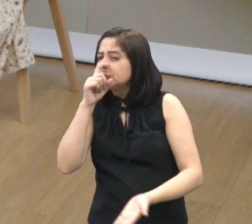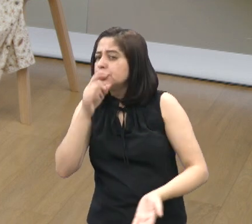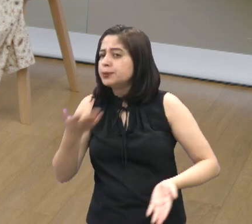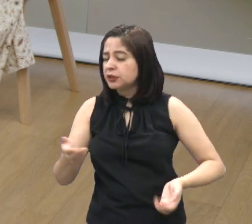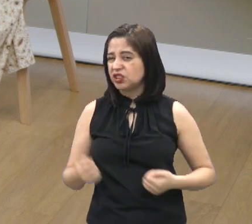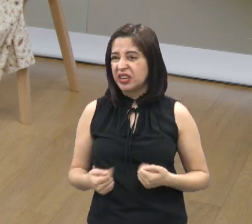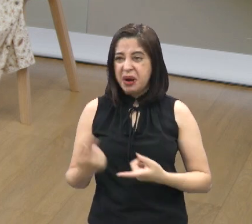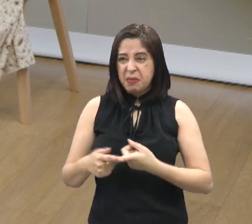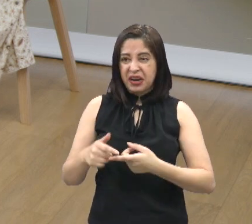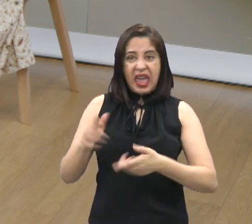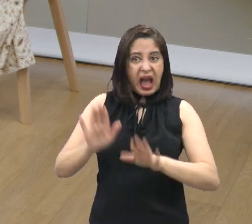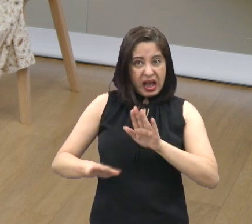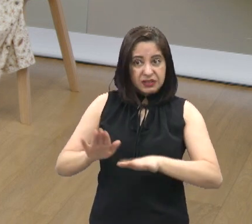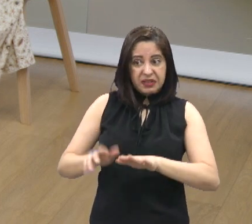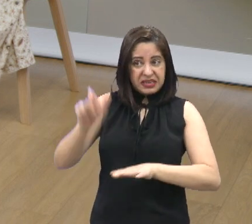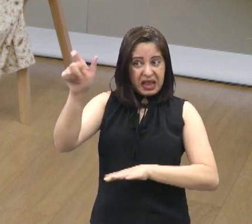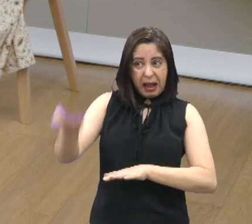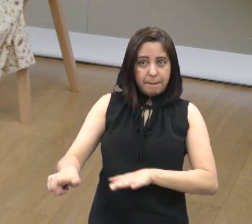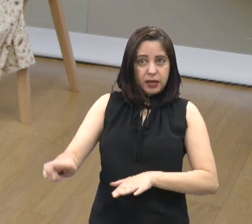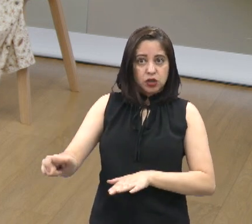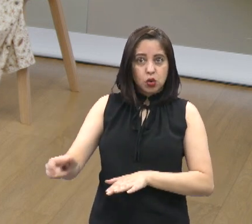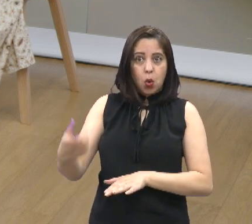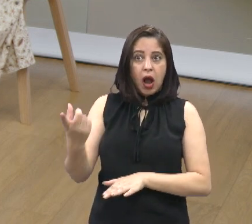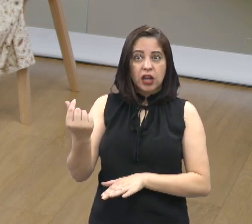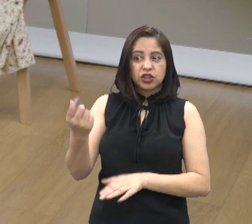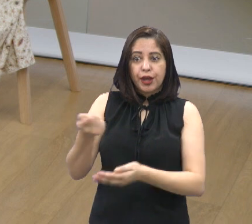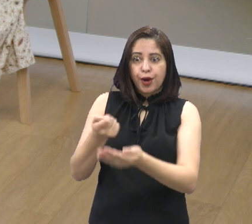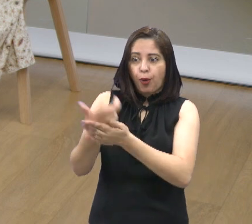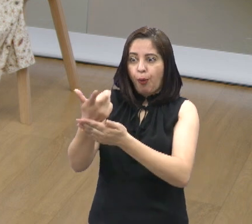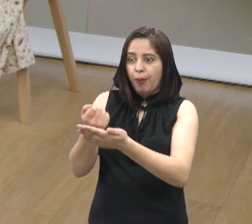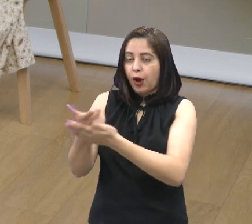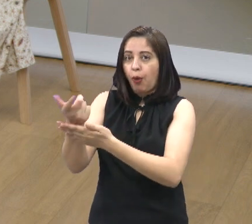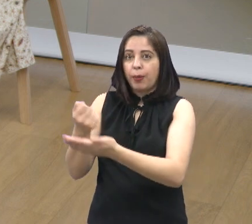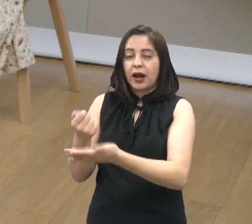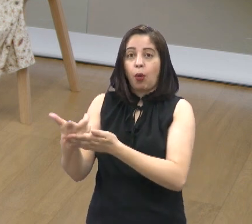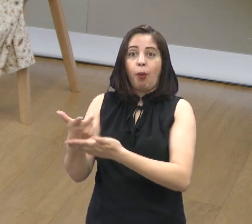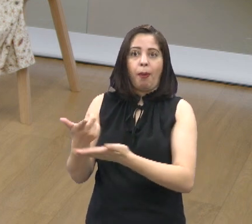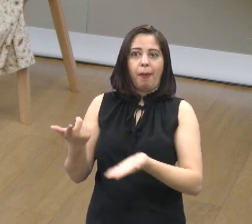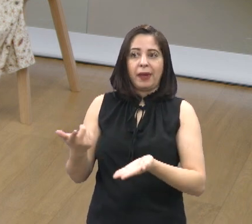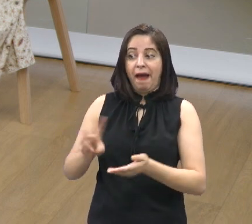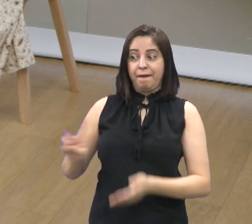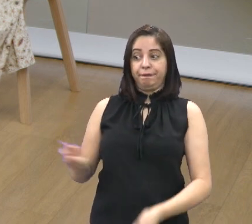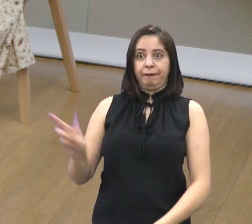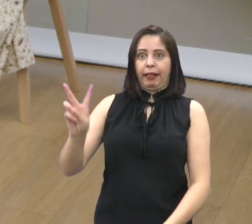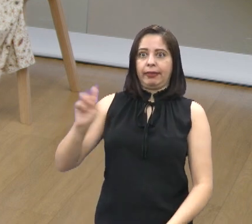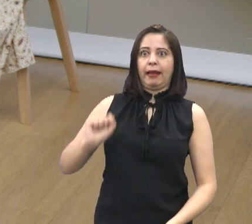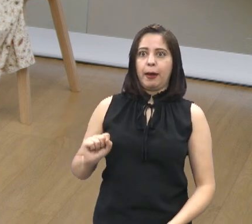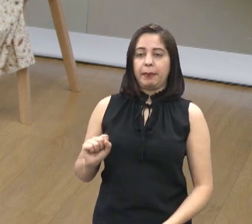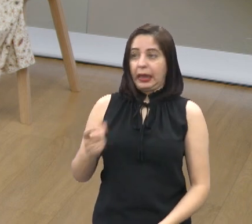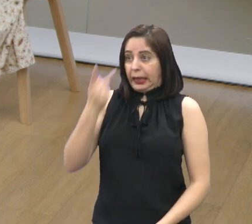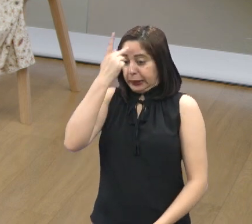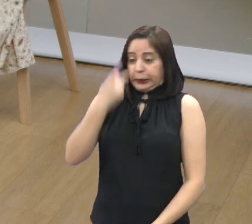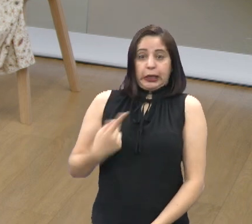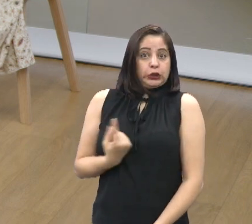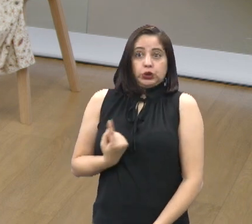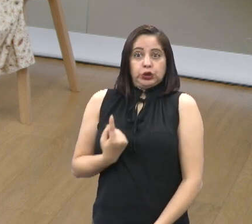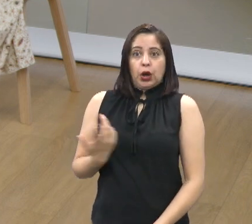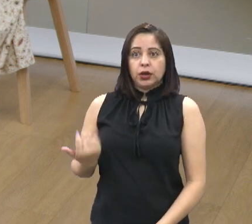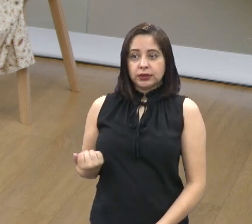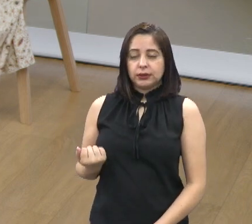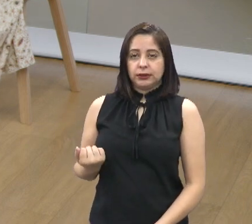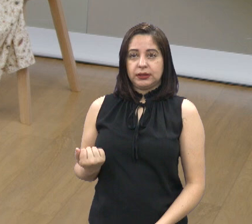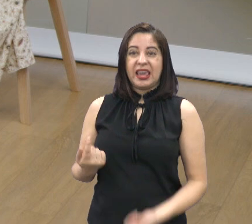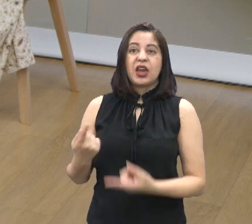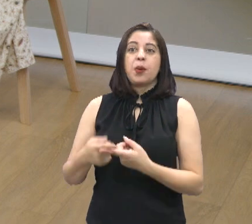gastando um valor mês em algum suplemento que ele viu de propaganda ou Sim, que alguém tá na passou, moda. tá